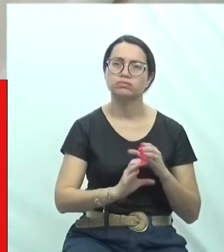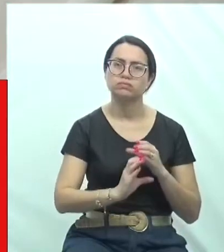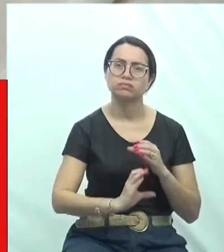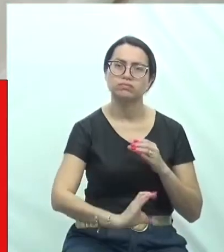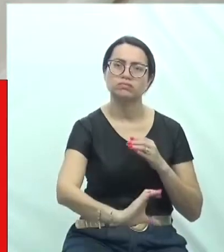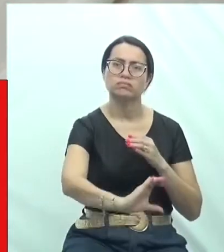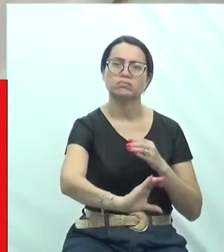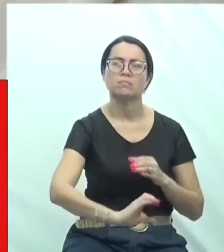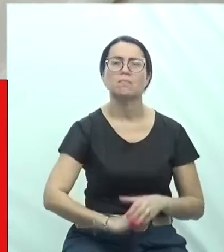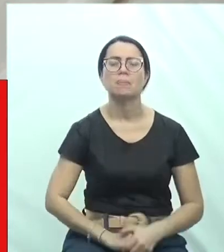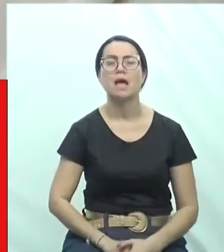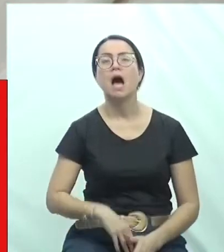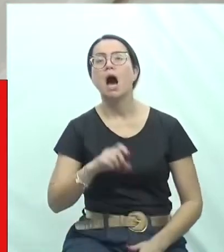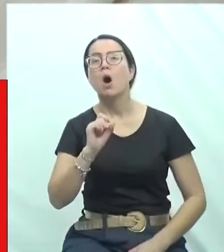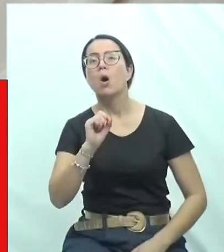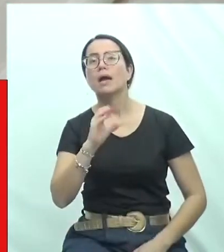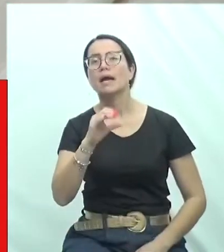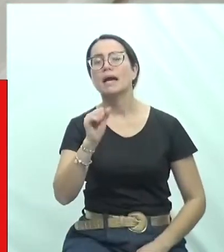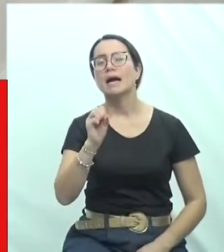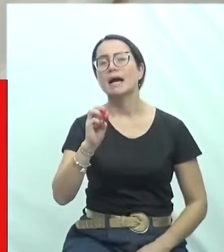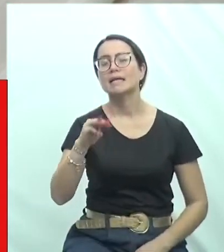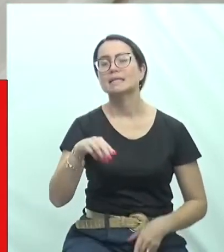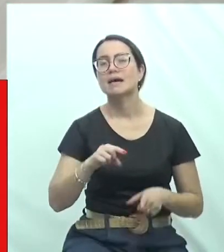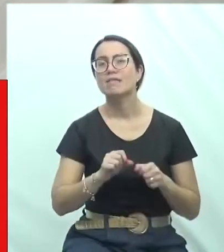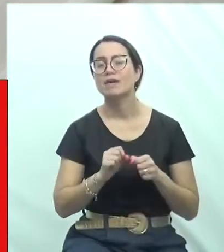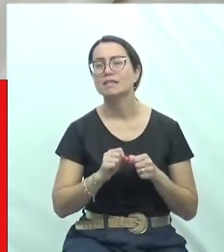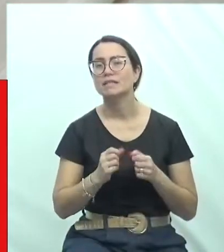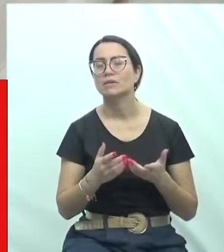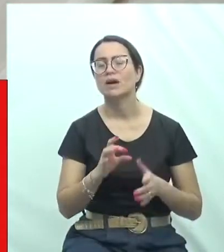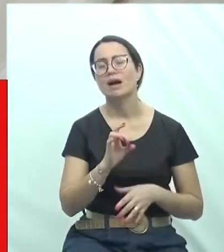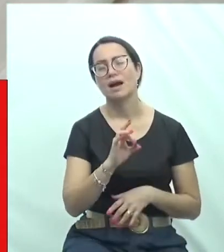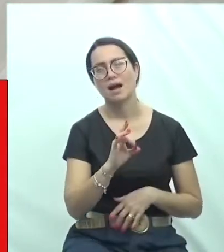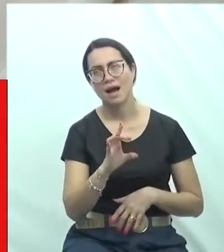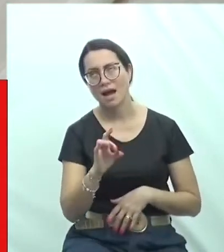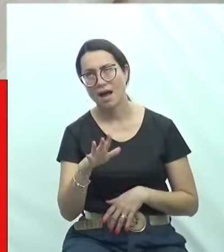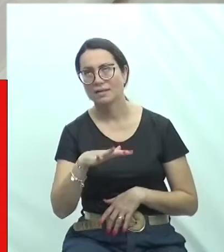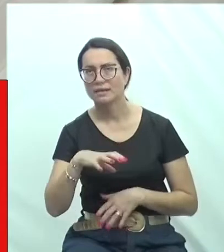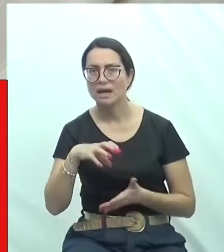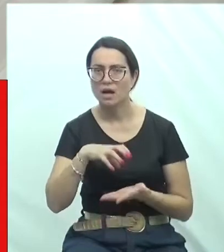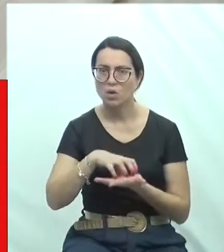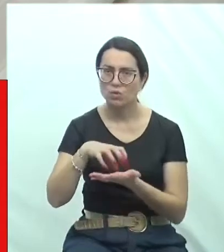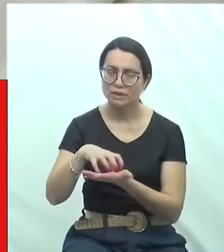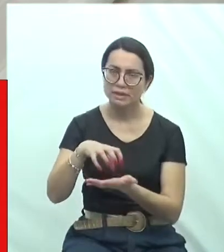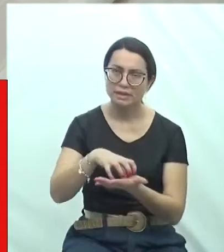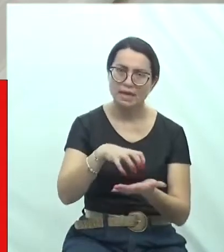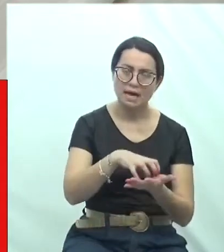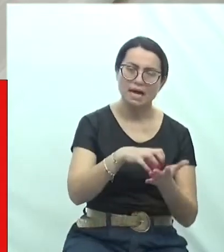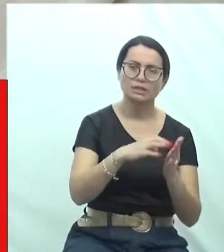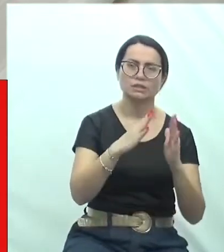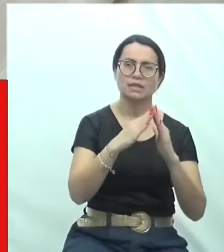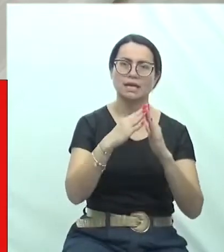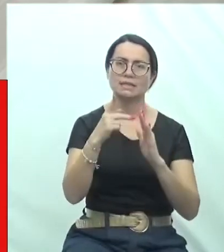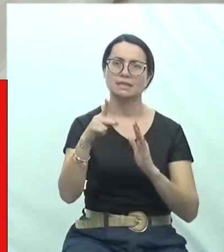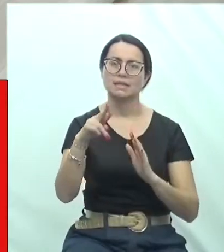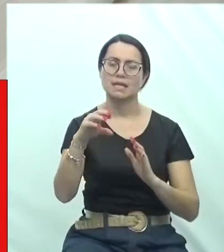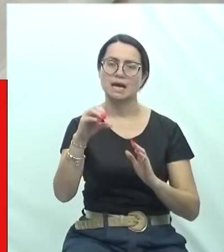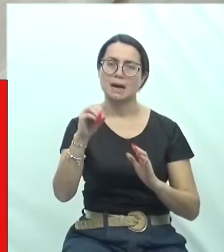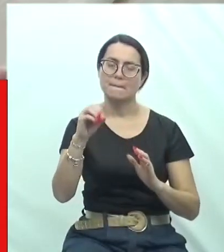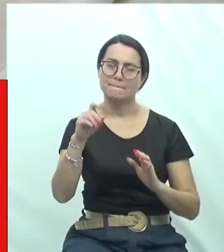que que a Casan está fazendo? A Casan está passando em cada unidade residencial da Próspera, tá? Deixando um